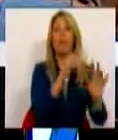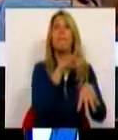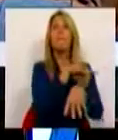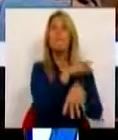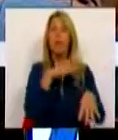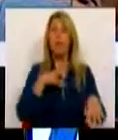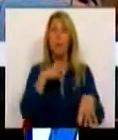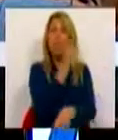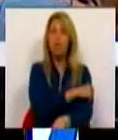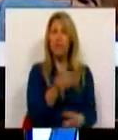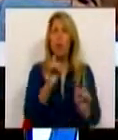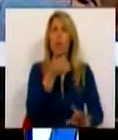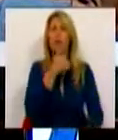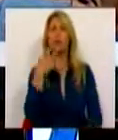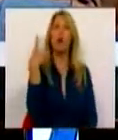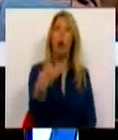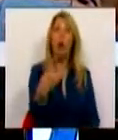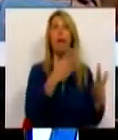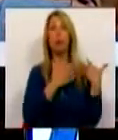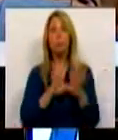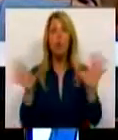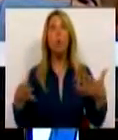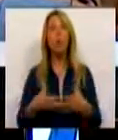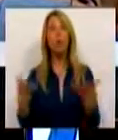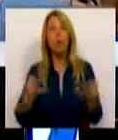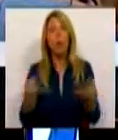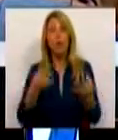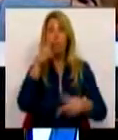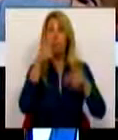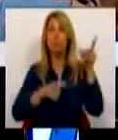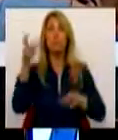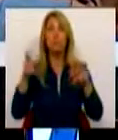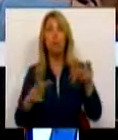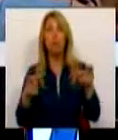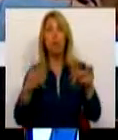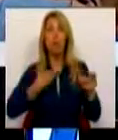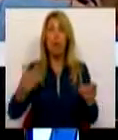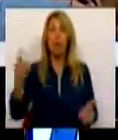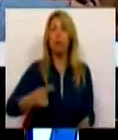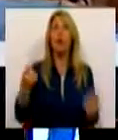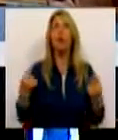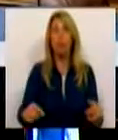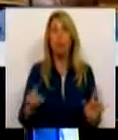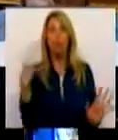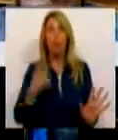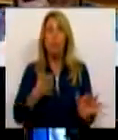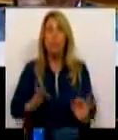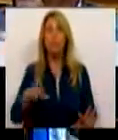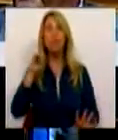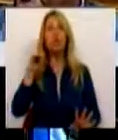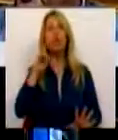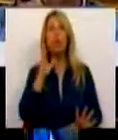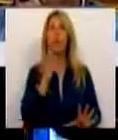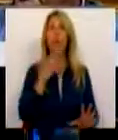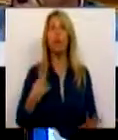decisão individual. Vacinar é uma responsabilidade coletiva, um ato de cidadania e dela depende a segurança de todos nós. Muito obrigado.